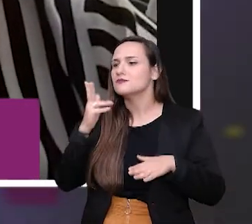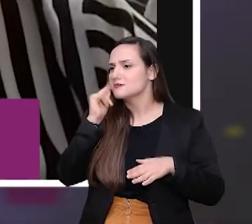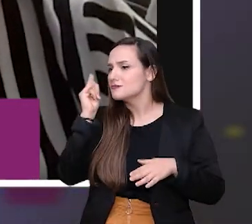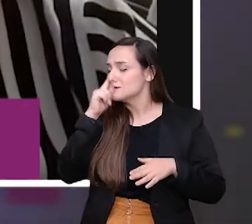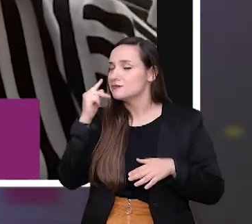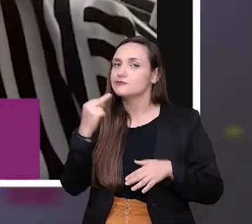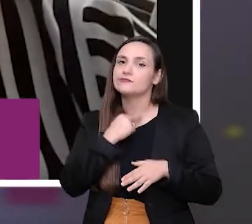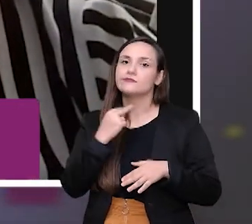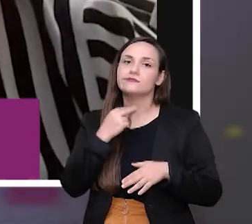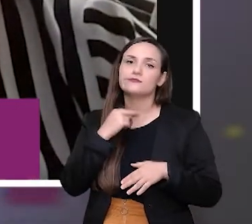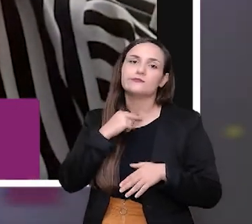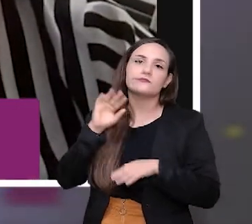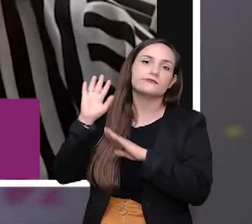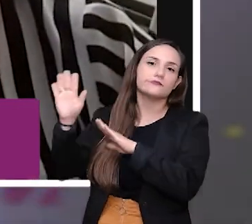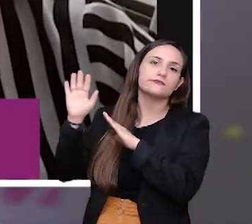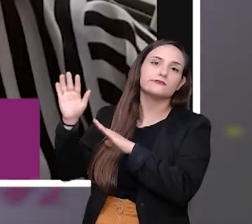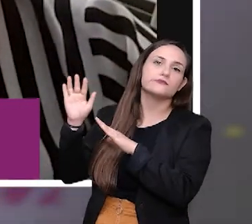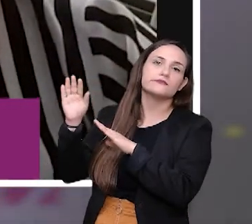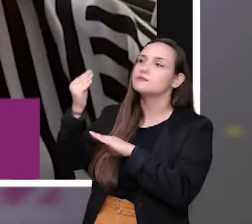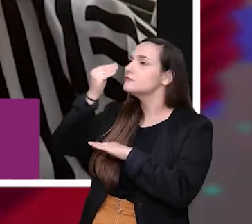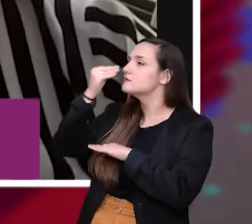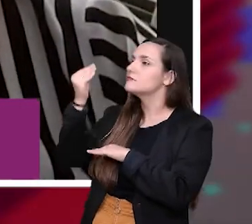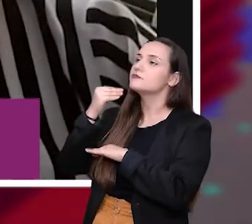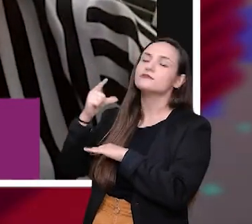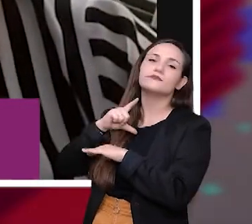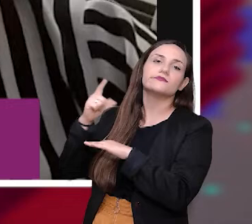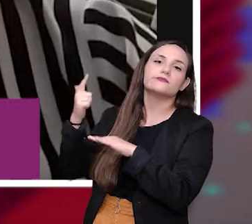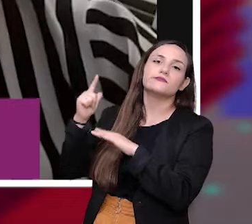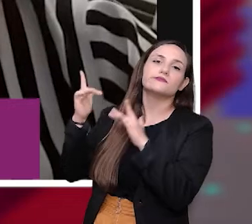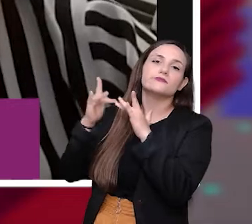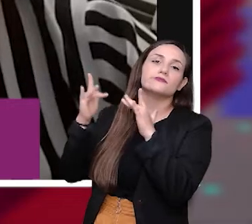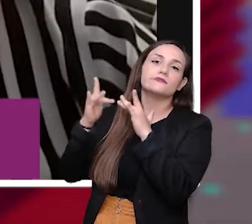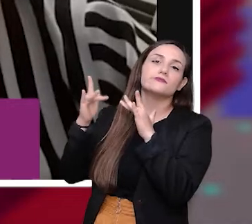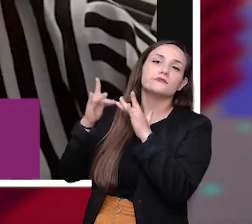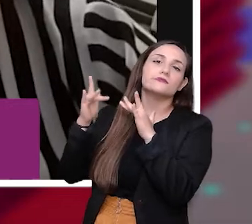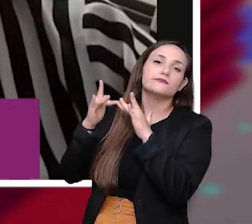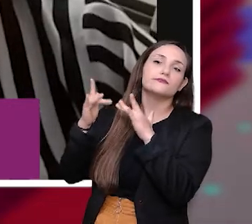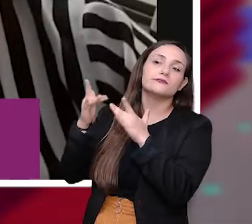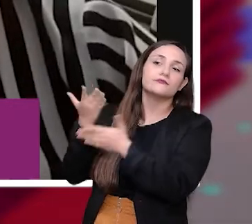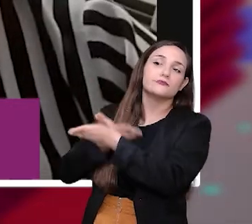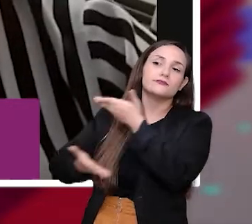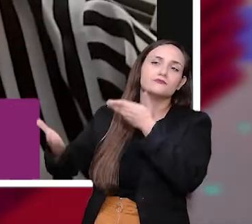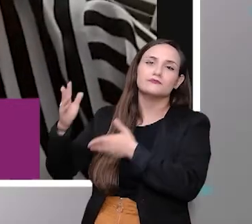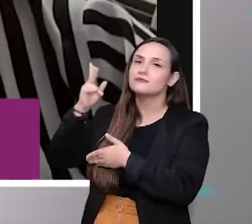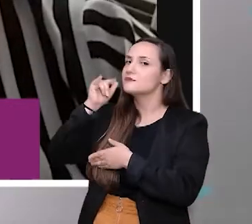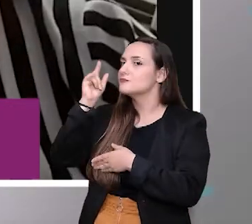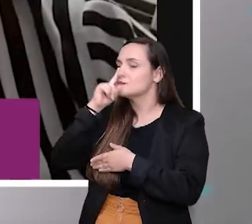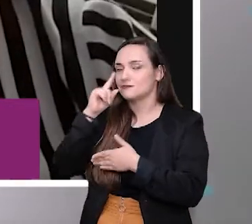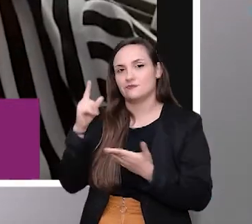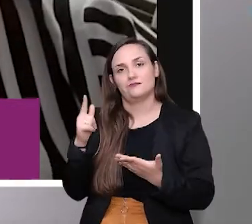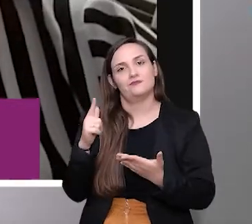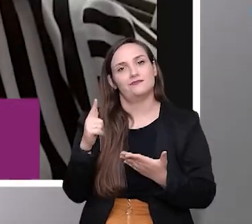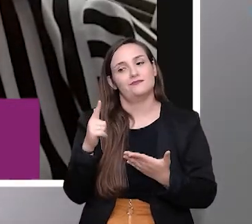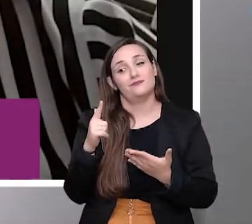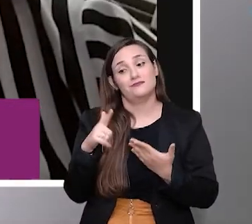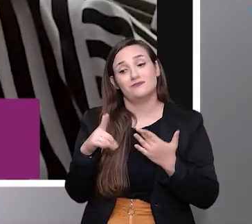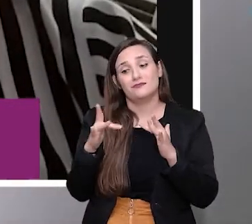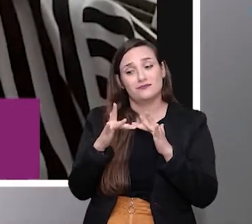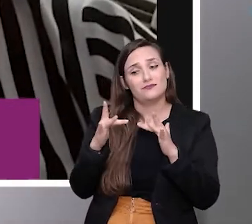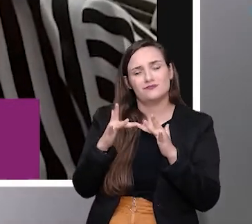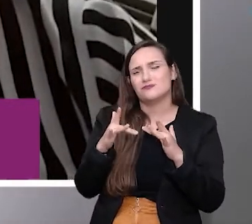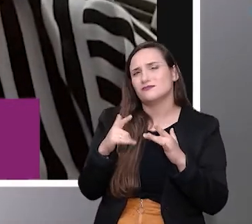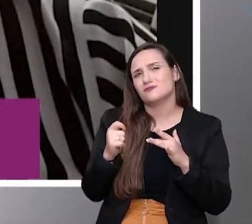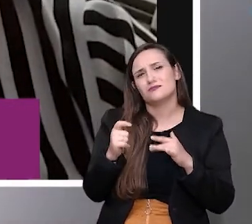você falou, os pais estão ocupados nas redes sociais. Então, existe pouco tempo de convivência e, muitas vezes,